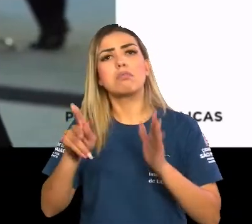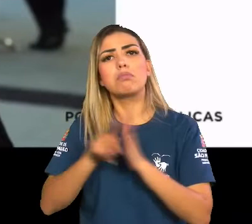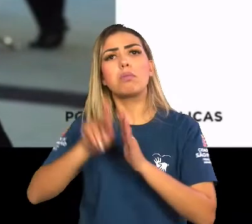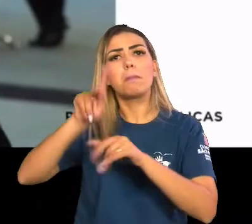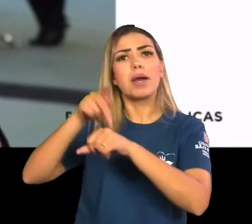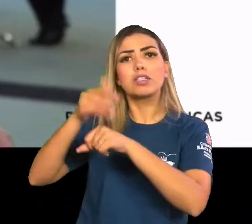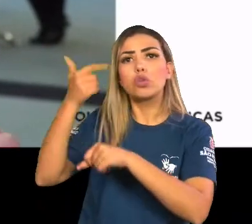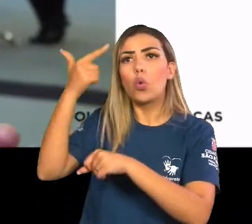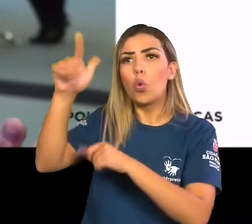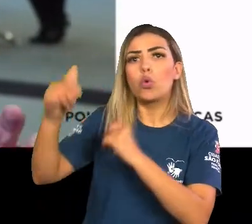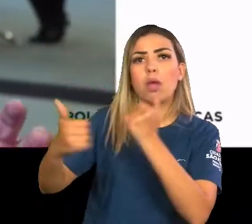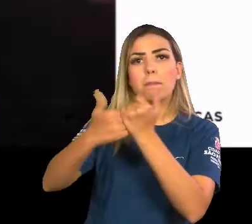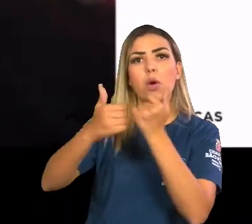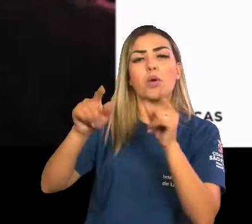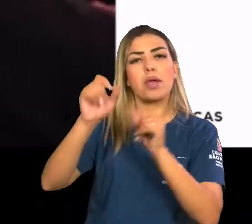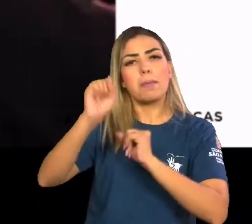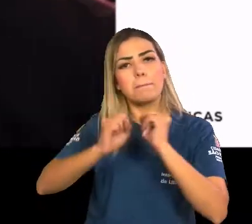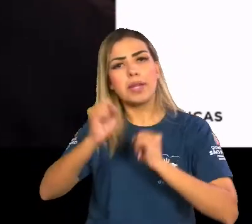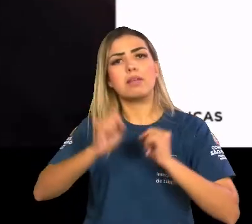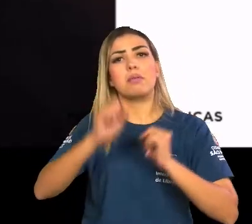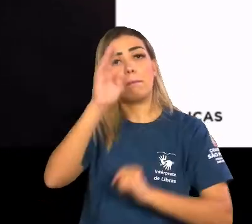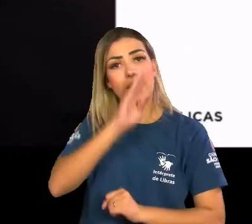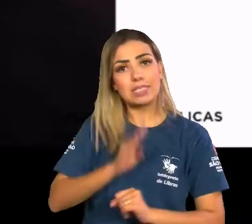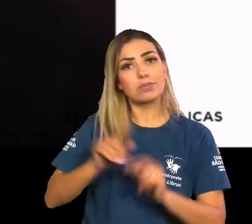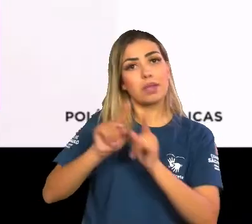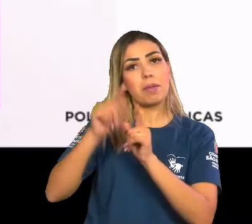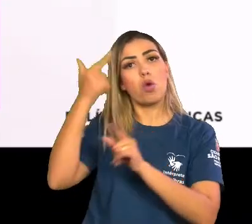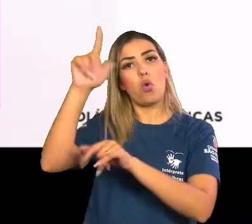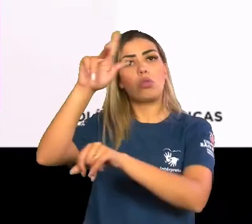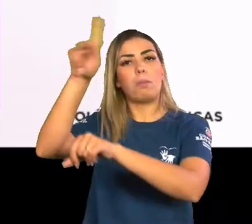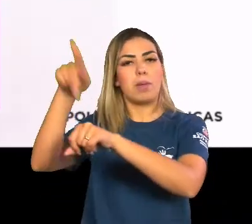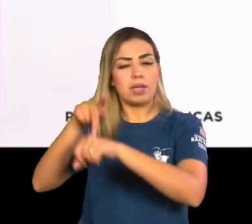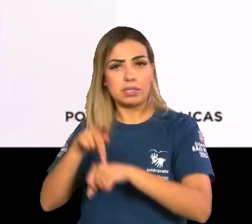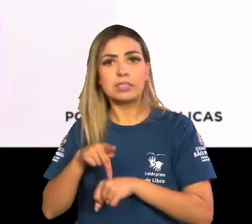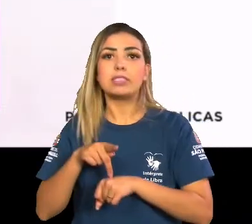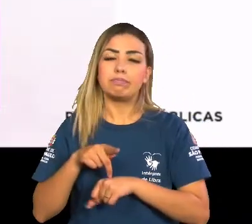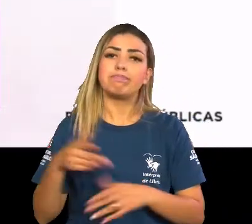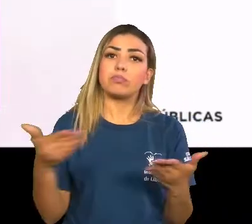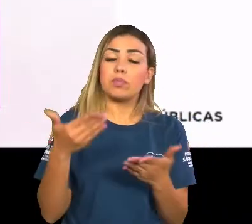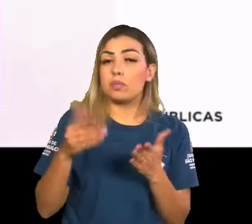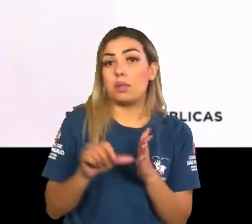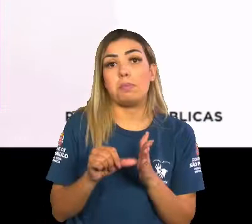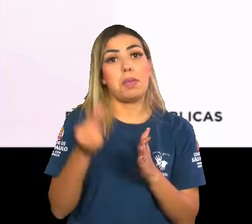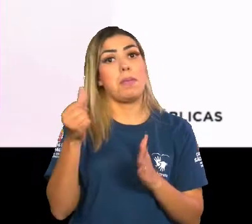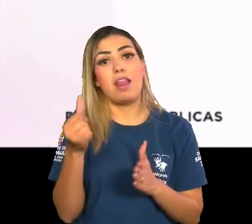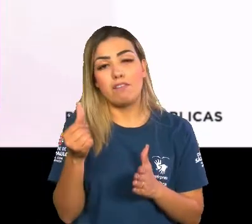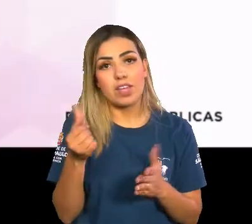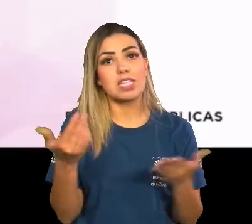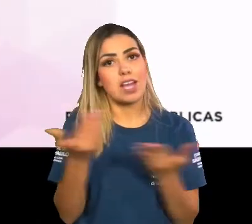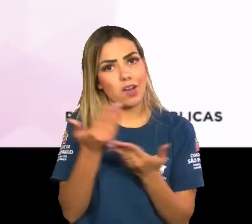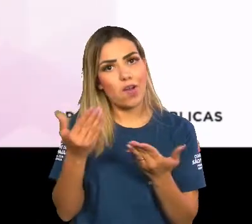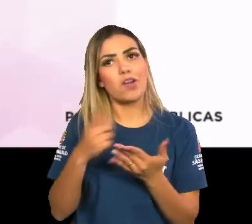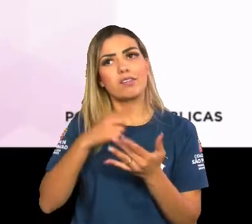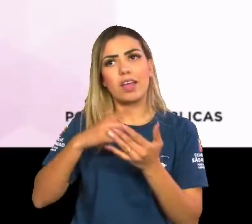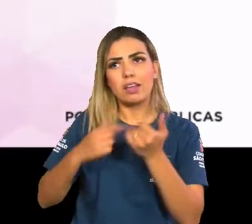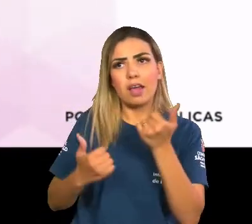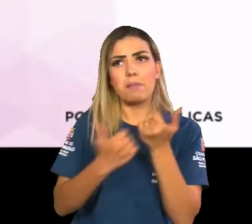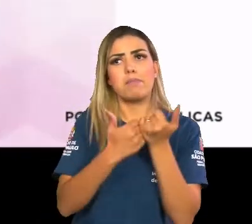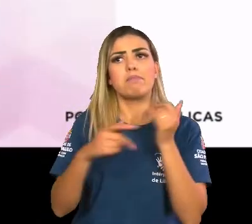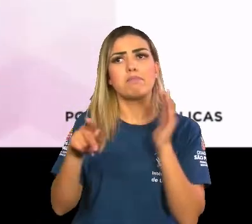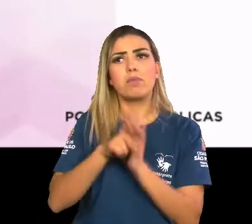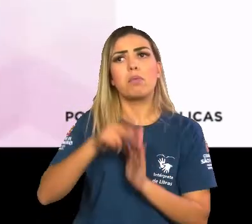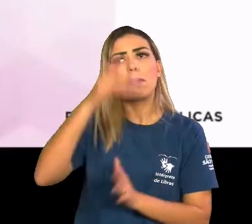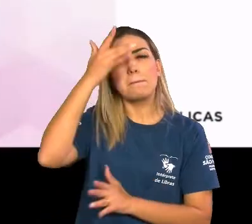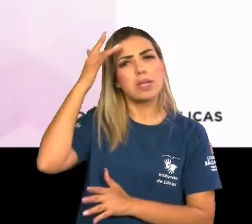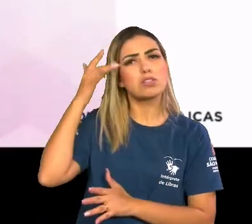e internacionais. Pela primeira vez, representantes das agências reguladoras norte-americana, o FDA, e